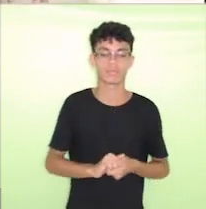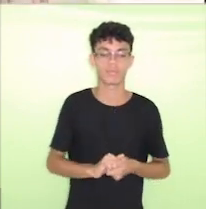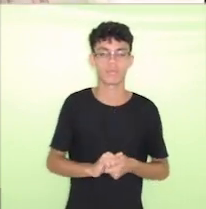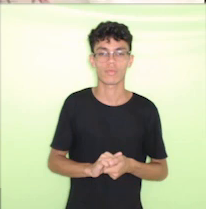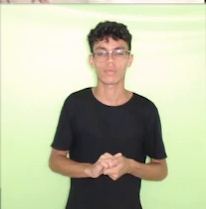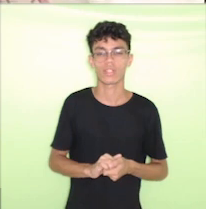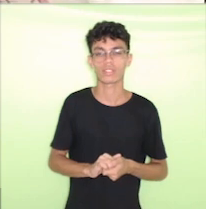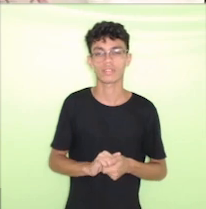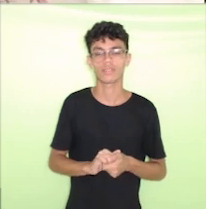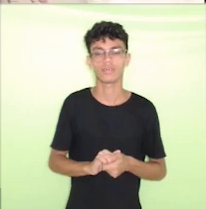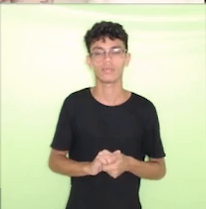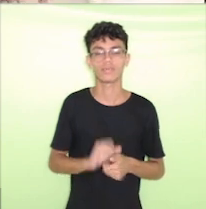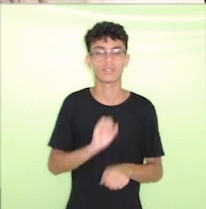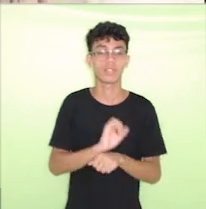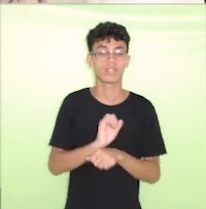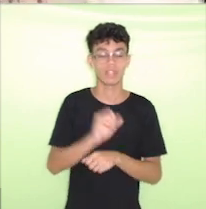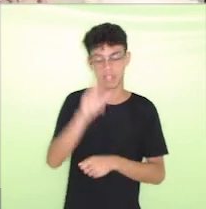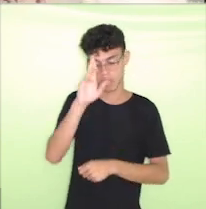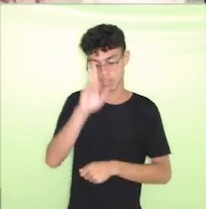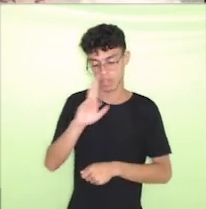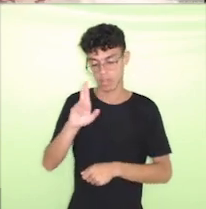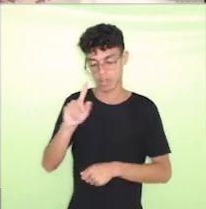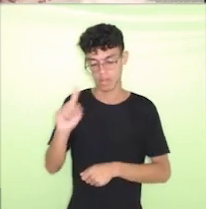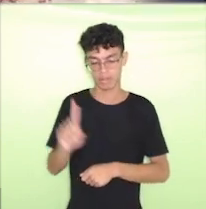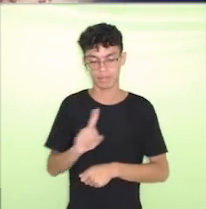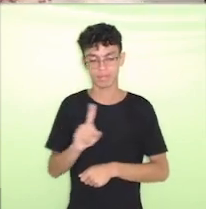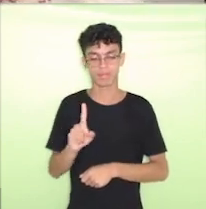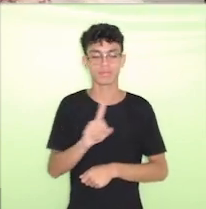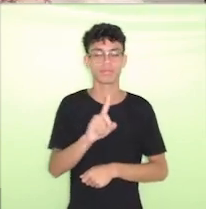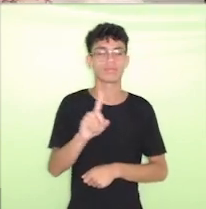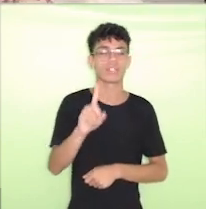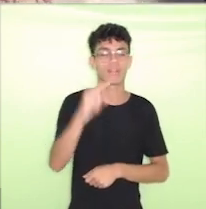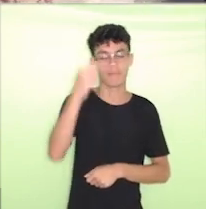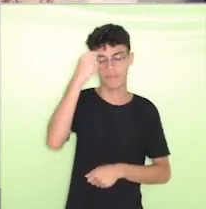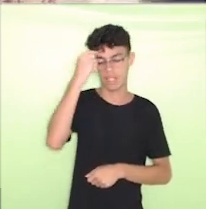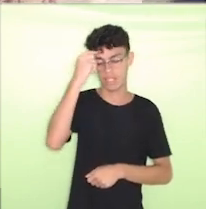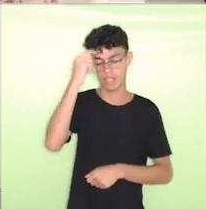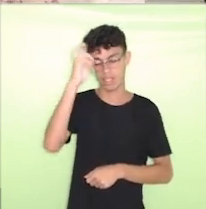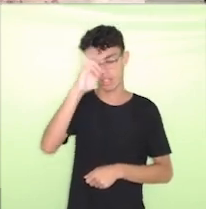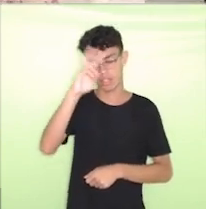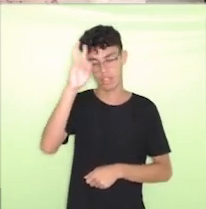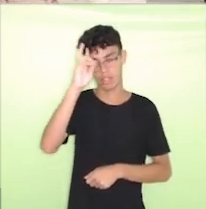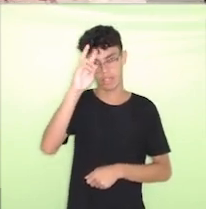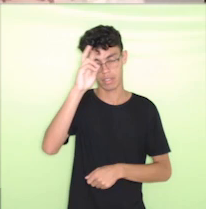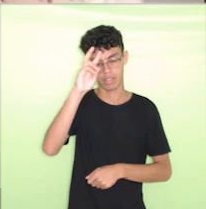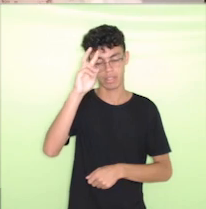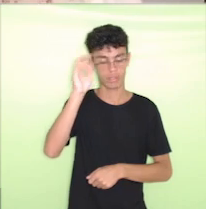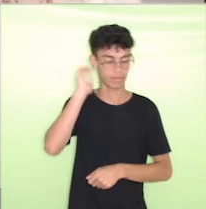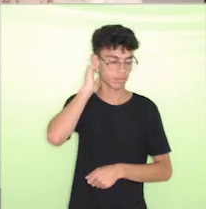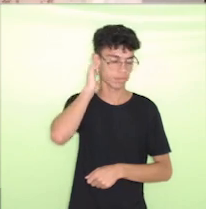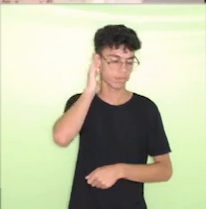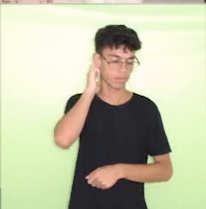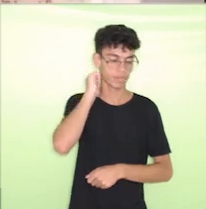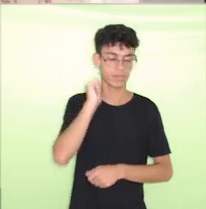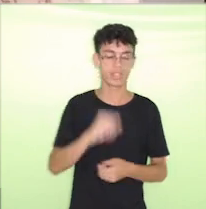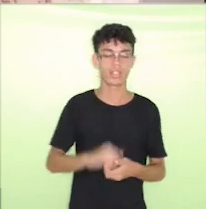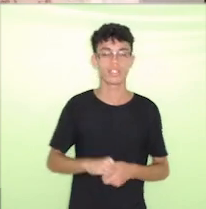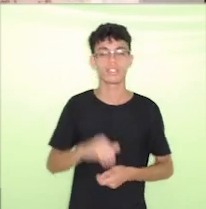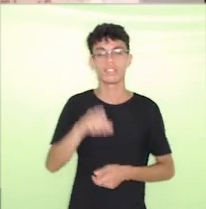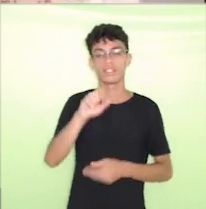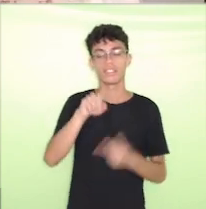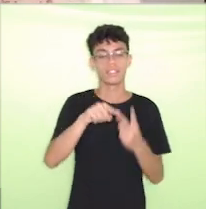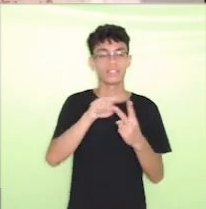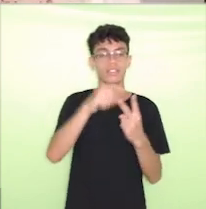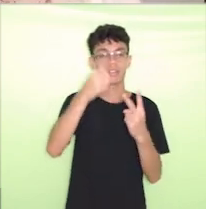Pausa longa. Monsenhor caminha. Está pensando seriamente na história e numa provável aplicação de Eta e